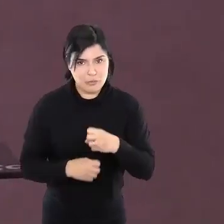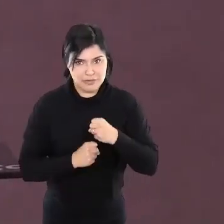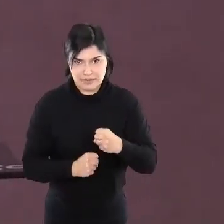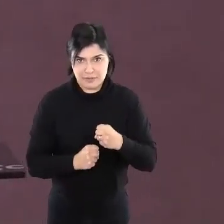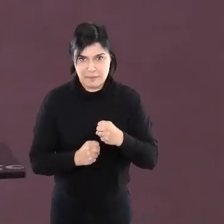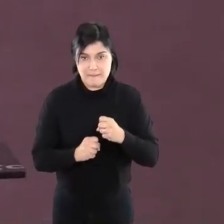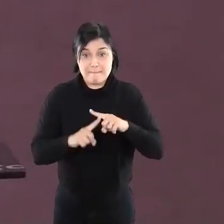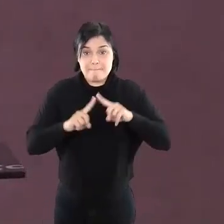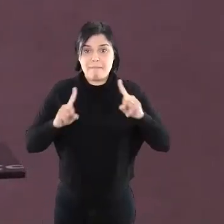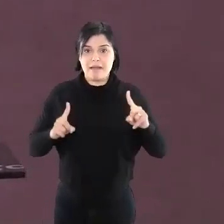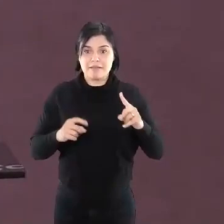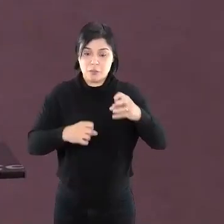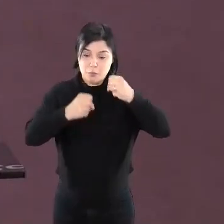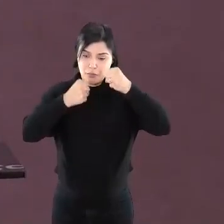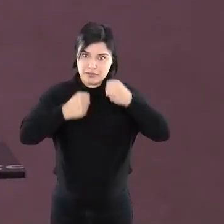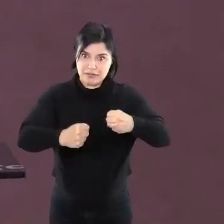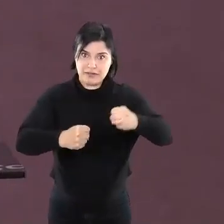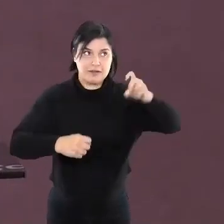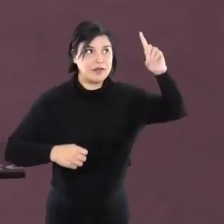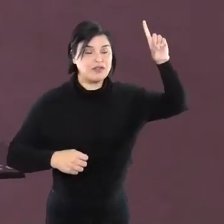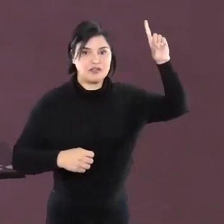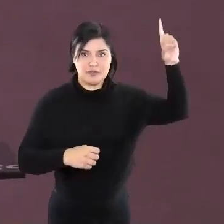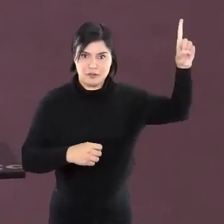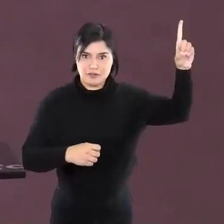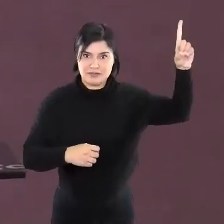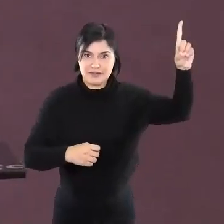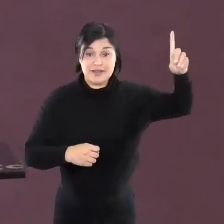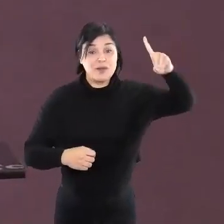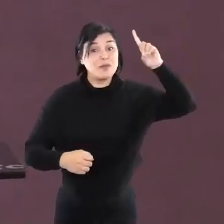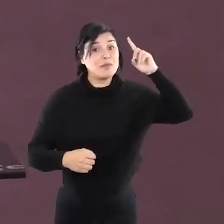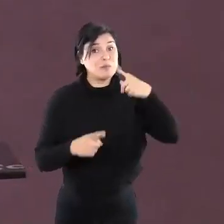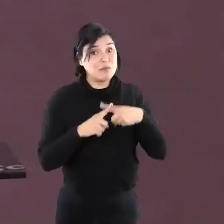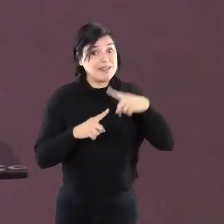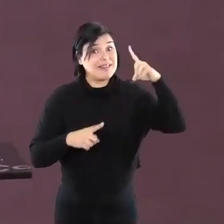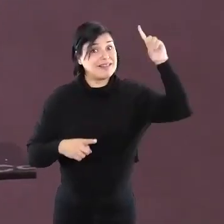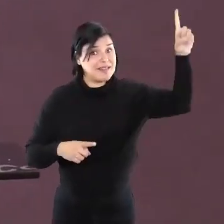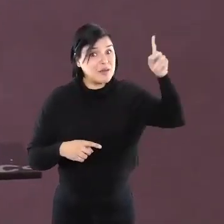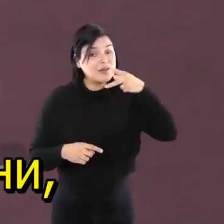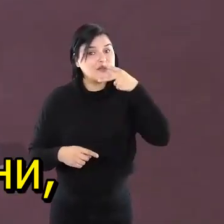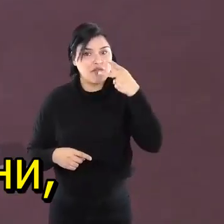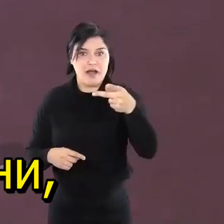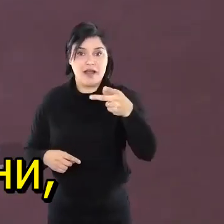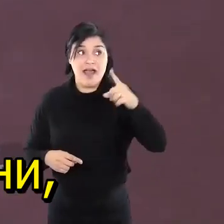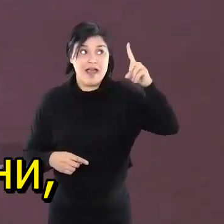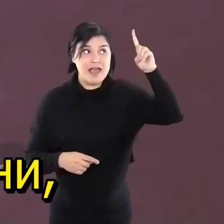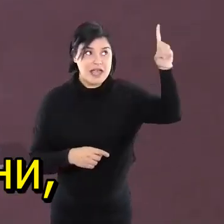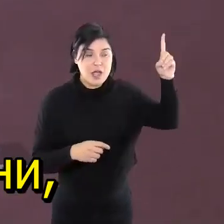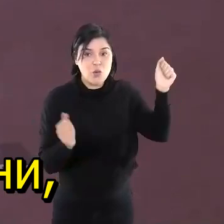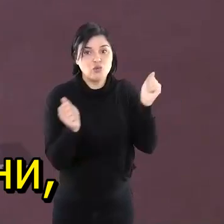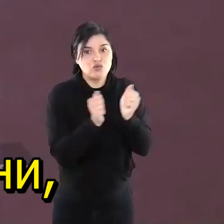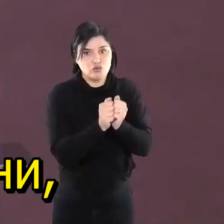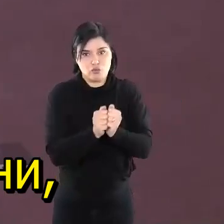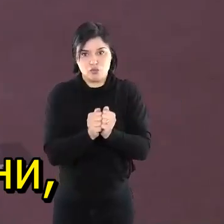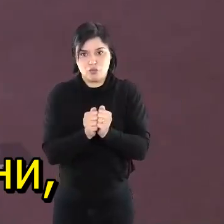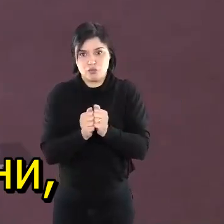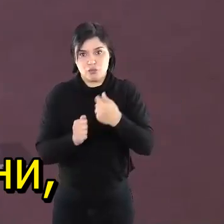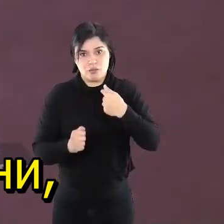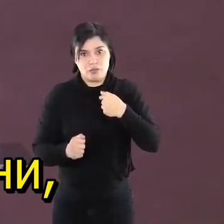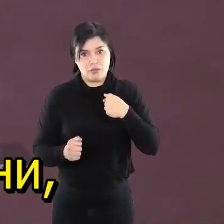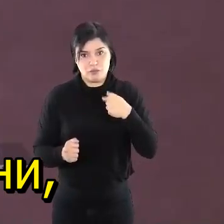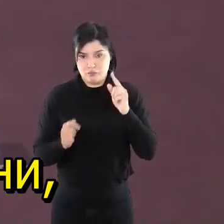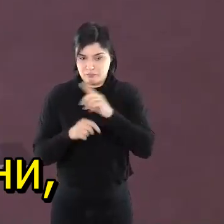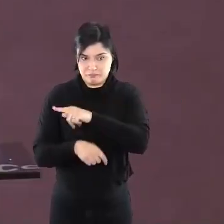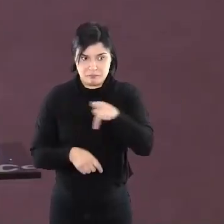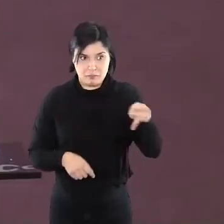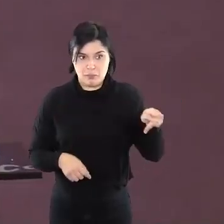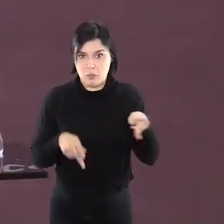eu habitarei no meio deles e serei o seu Deus. Não sou eu que faço Deus, Deus da